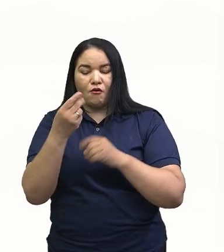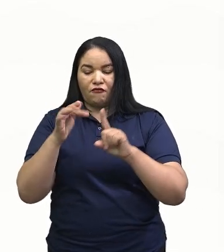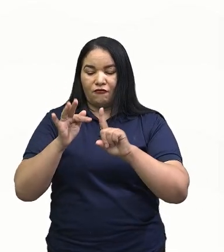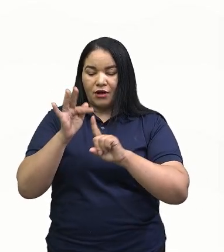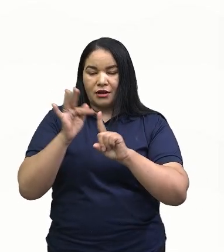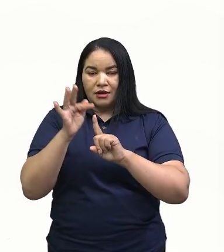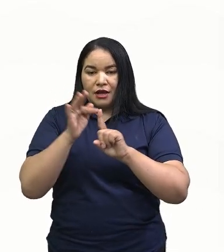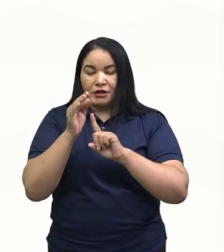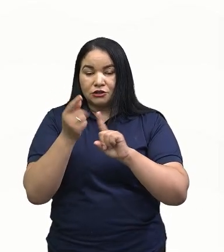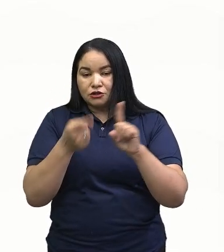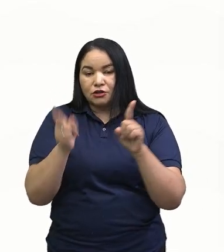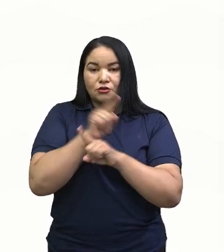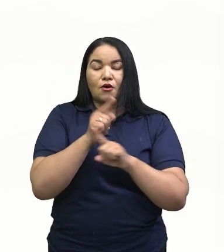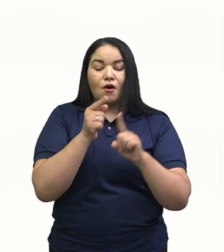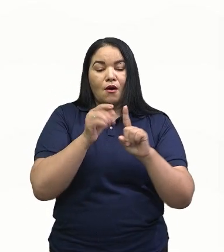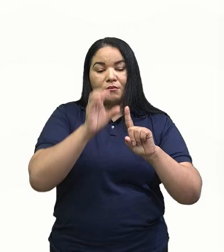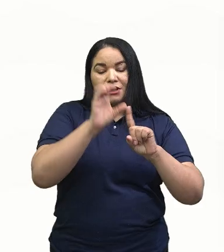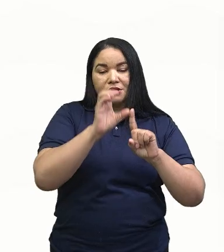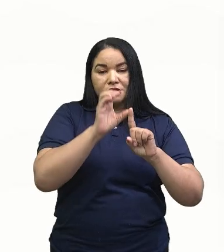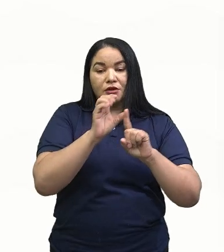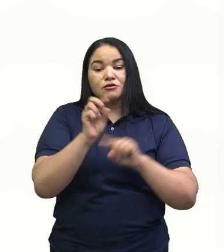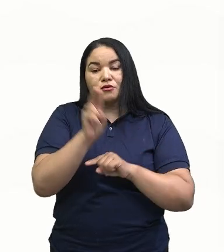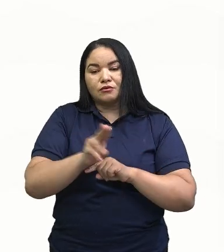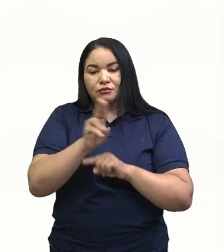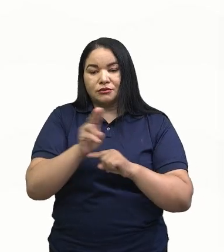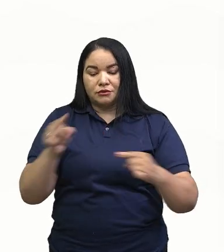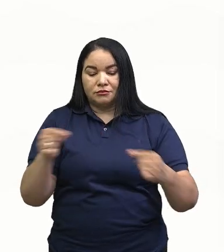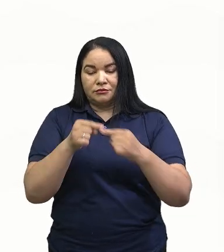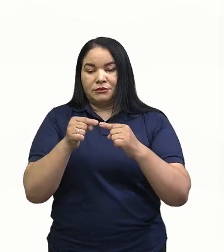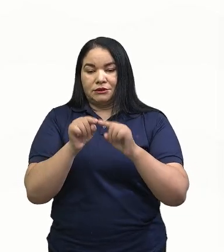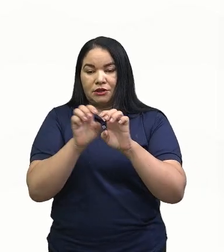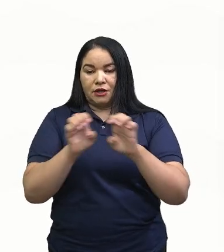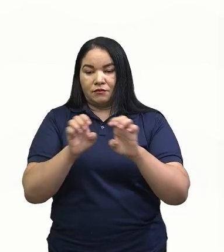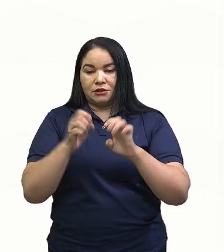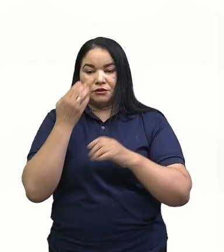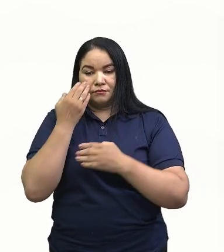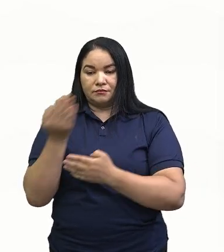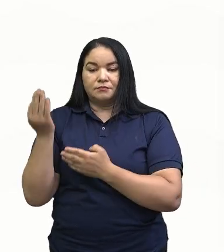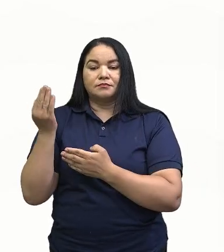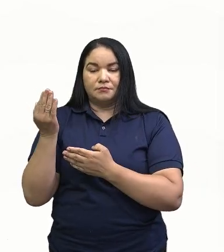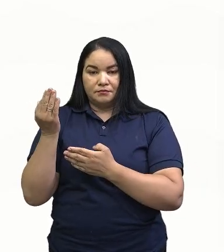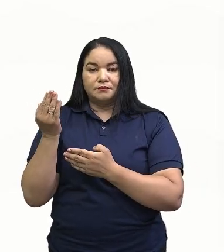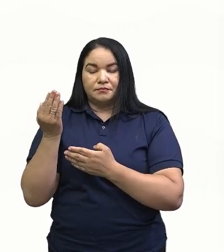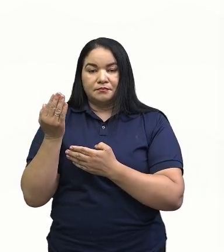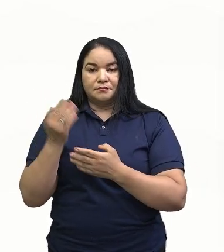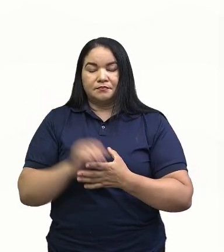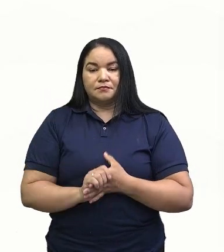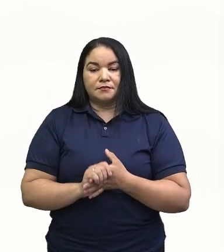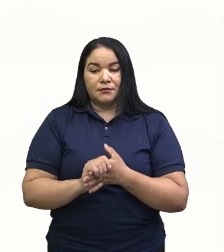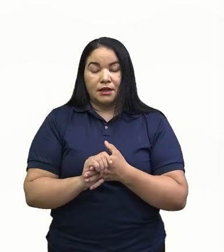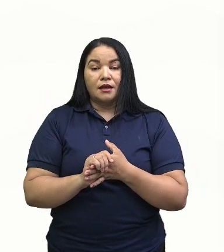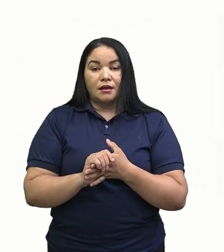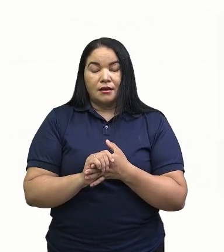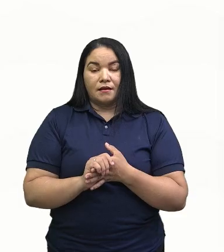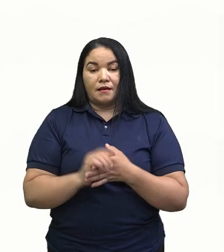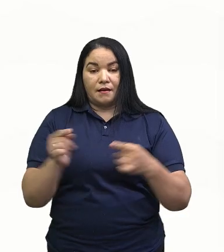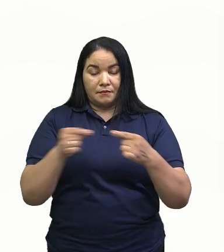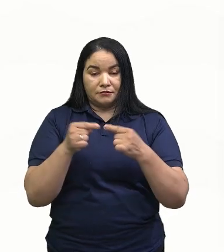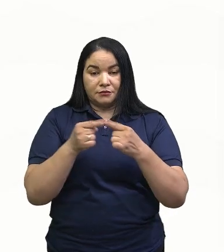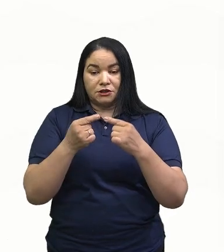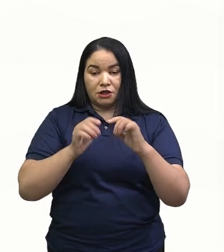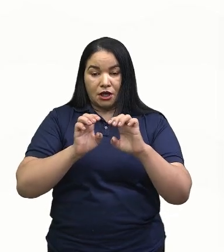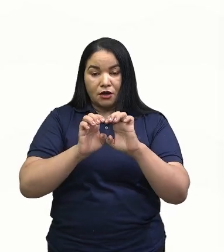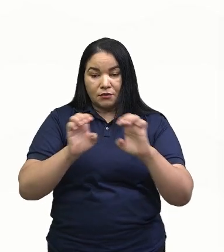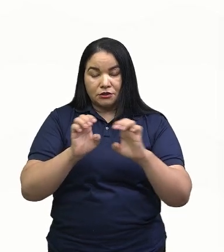para Celsius, utilizo esta equação que eu chamei de equação 1. Agora,